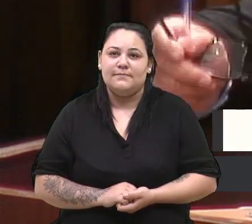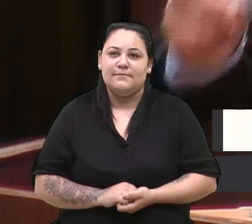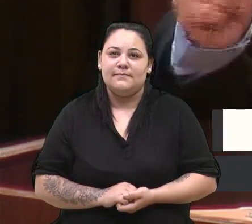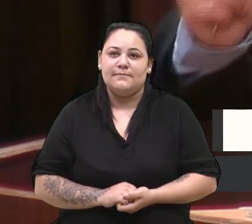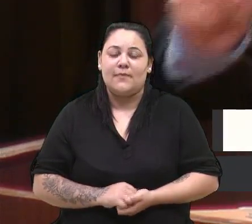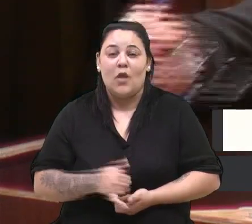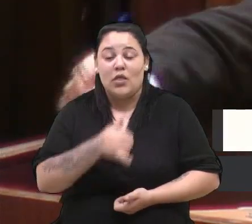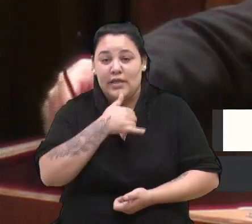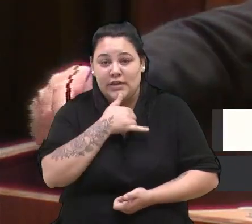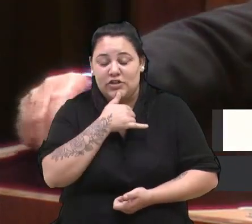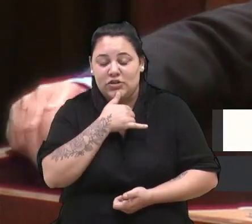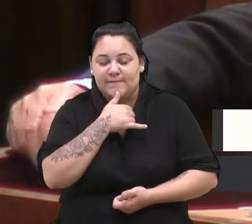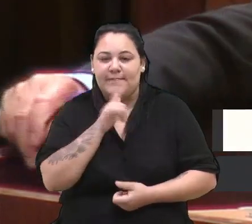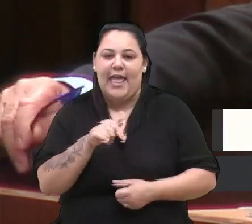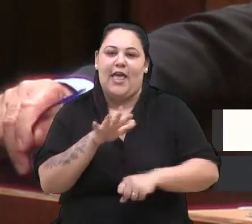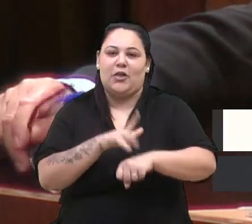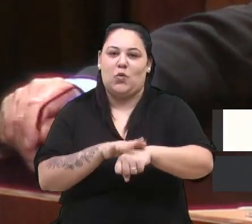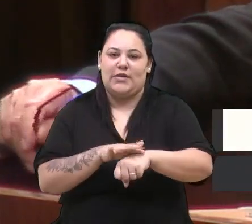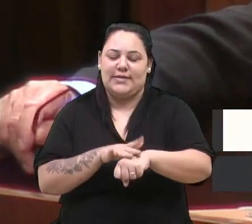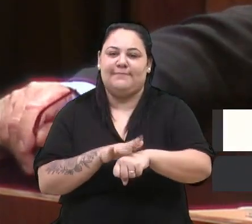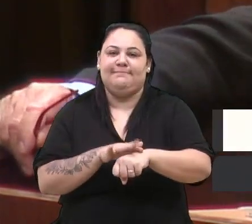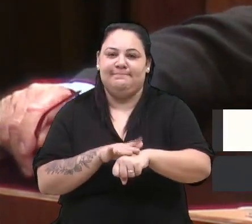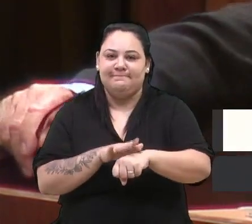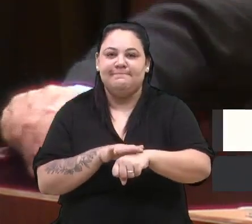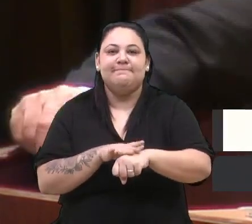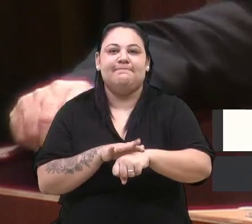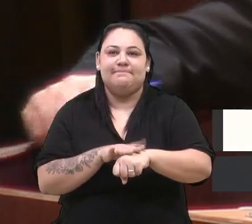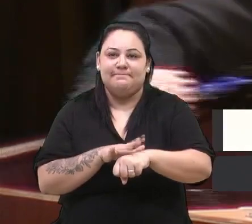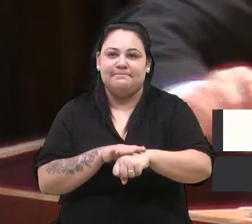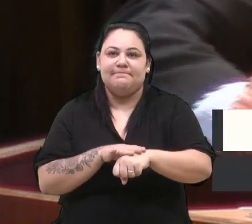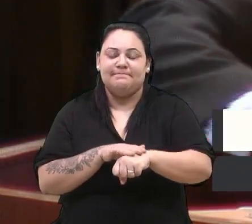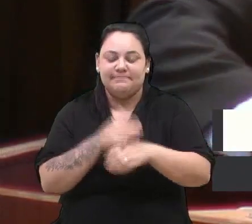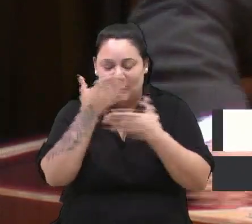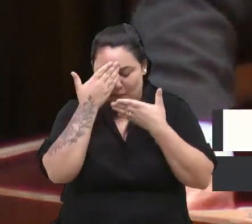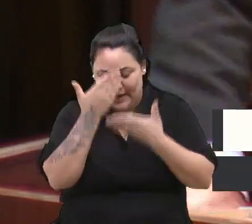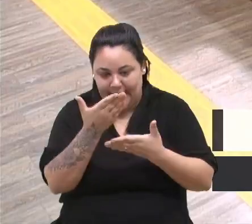que é doença. Obrigado.